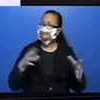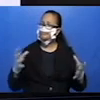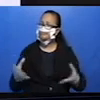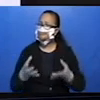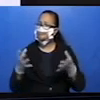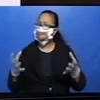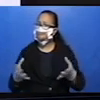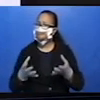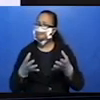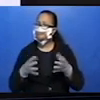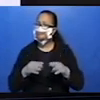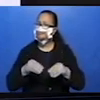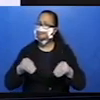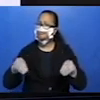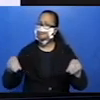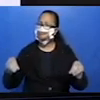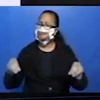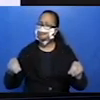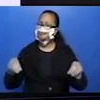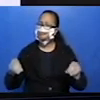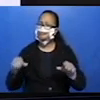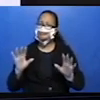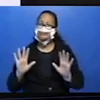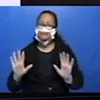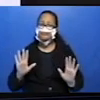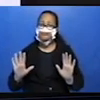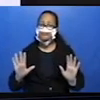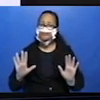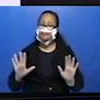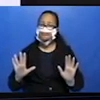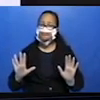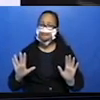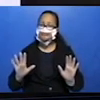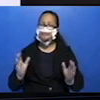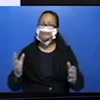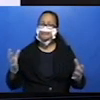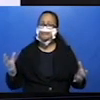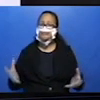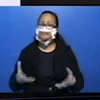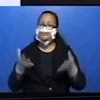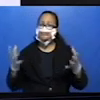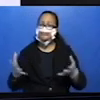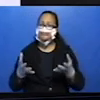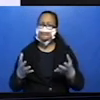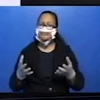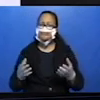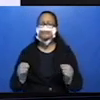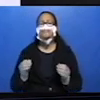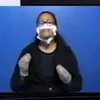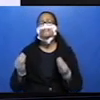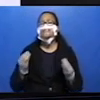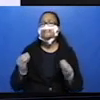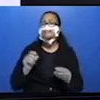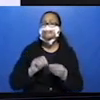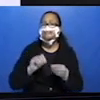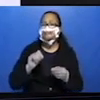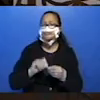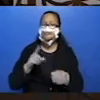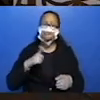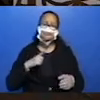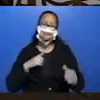são os cuidados básicos para o cultivo das hortaliças. Quer dizer, como que eu faço para ter na minha casa uma